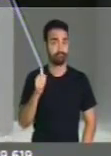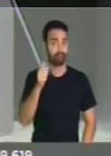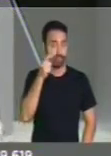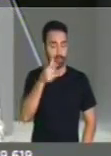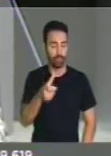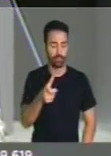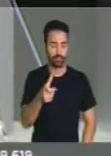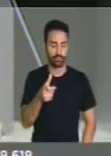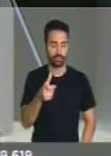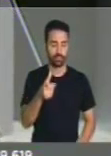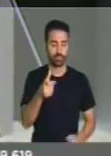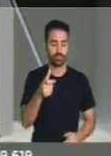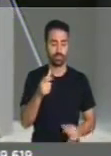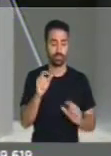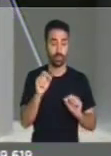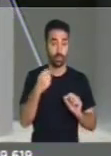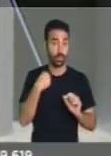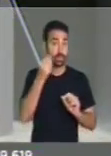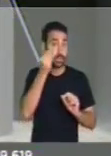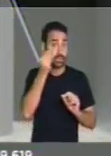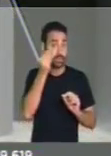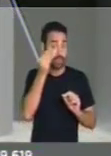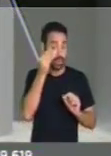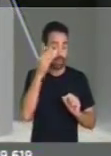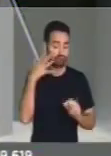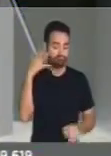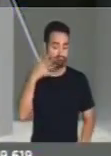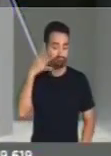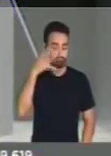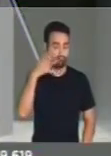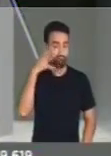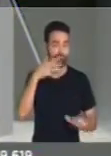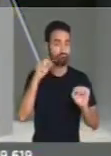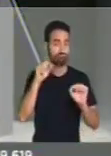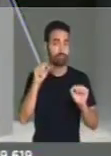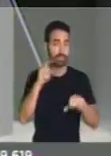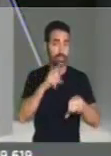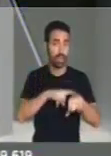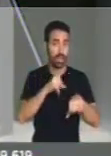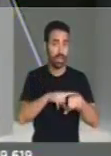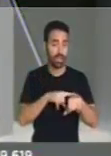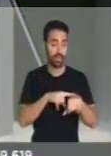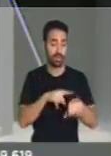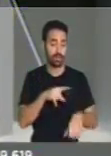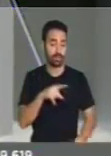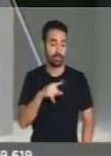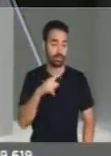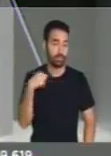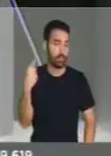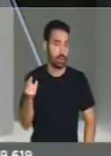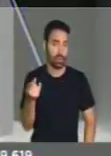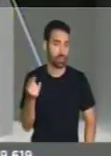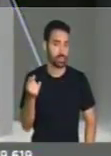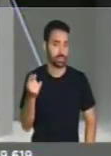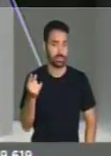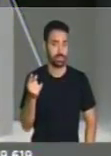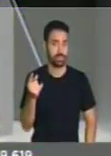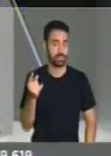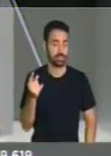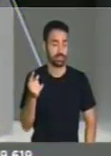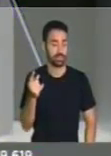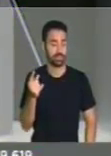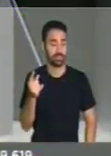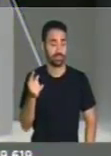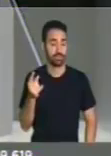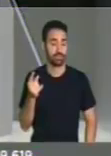será. Procurarei fazer esse meu discurso num tempo outro para que eu possa